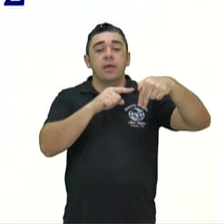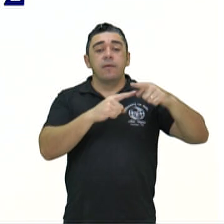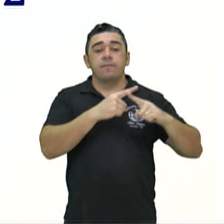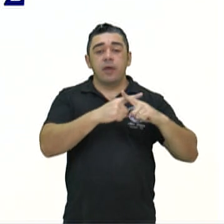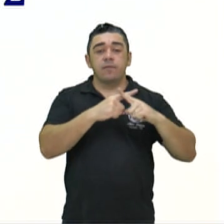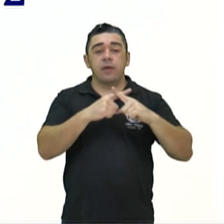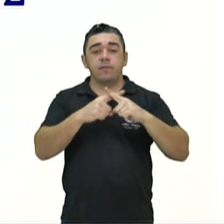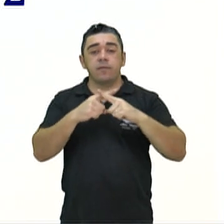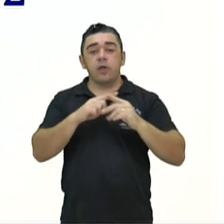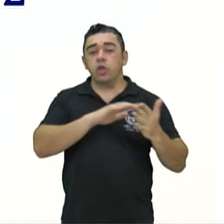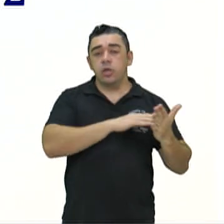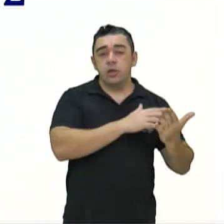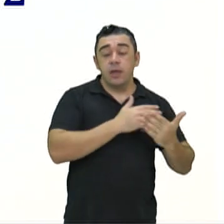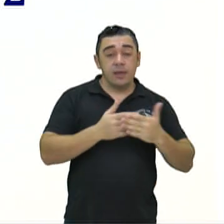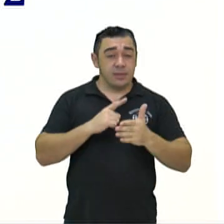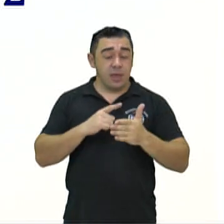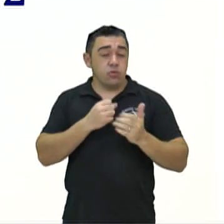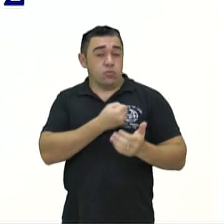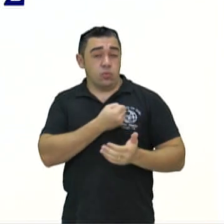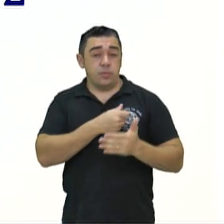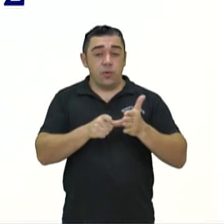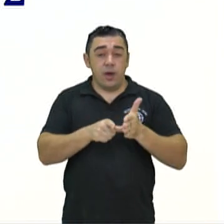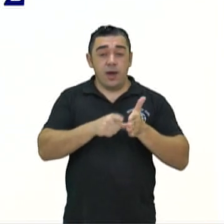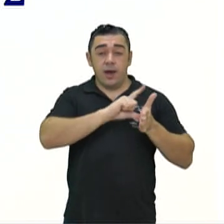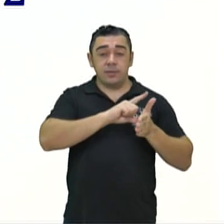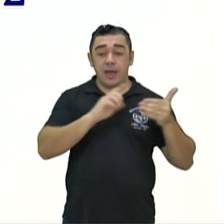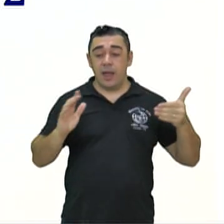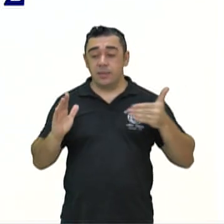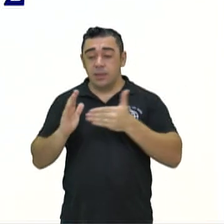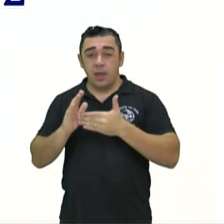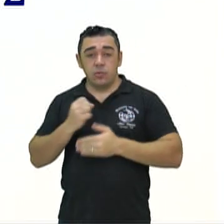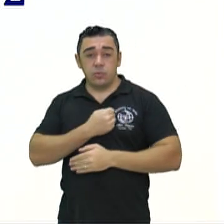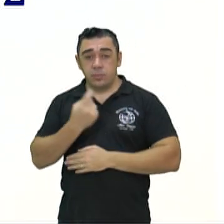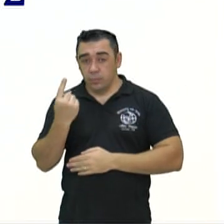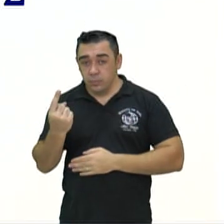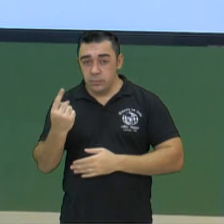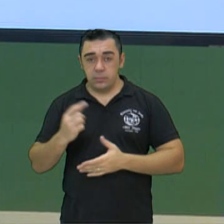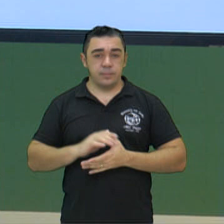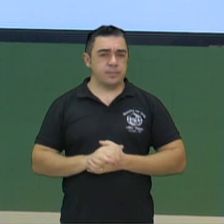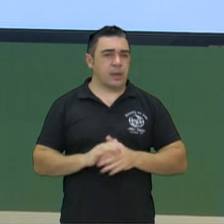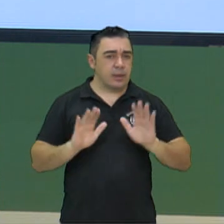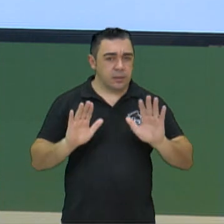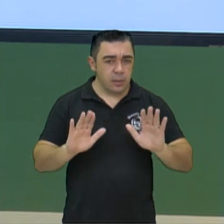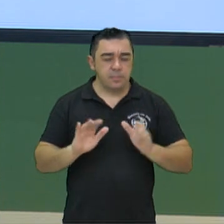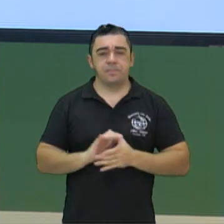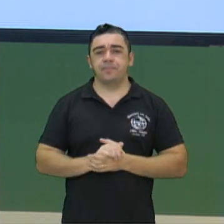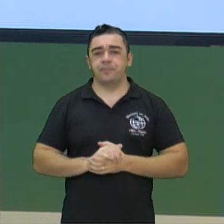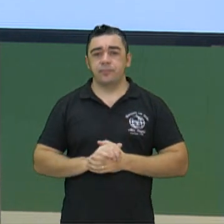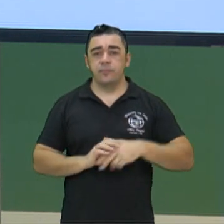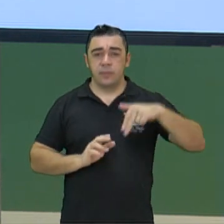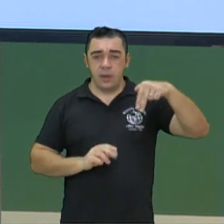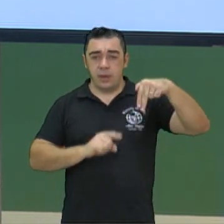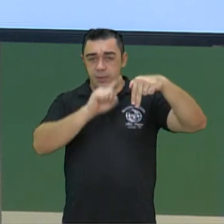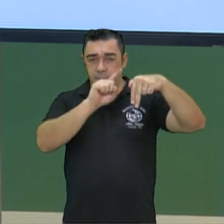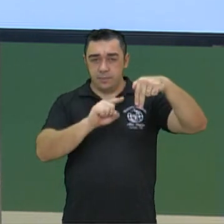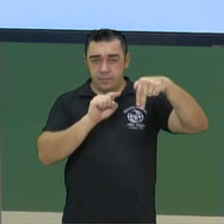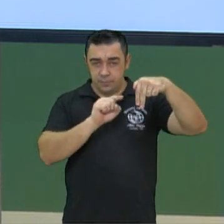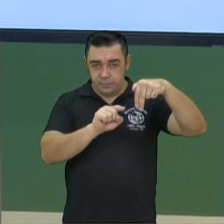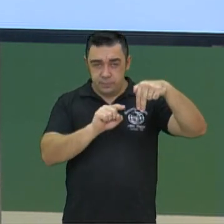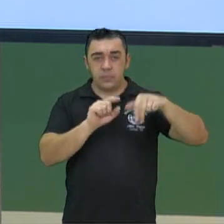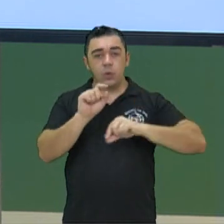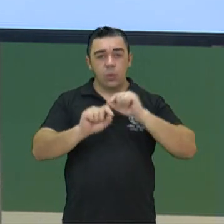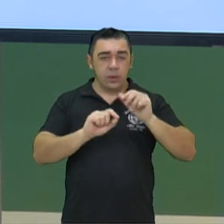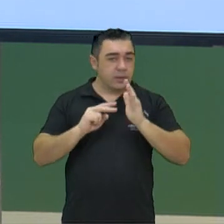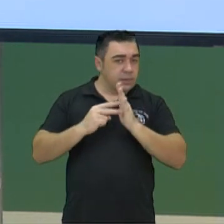por todos os seus antecessores até chegar ao número 1. Então, o fatorial é representado por n e